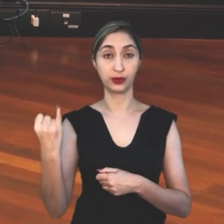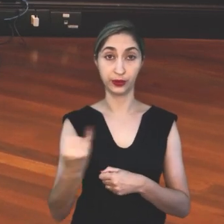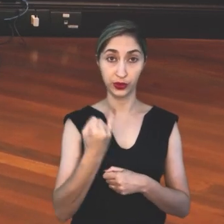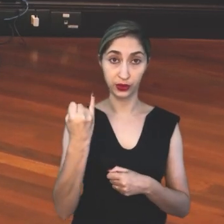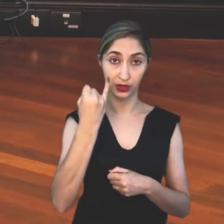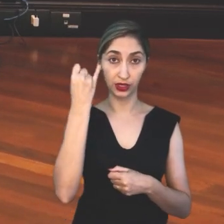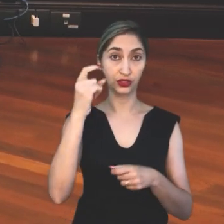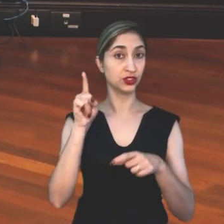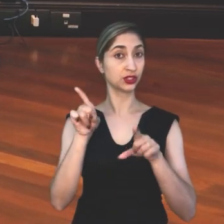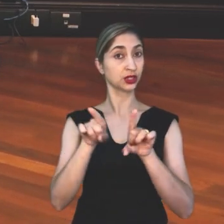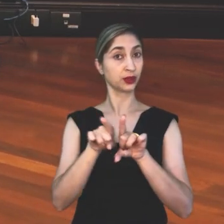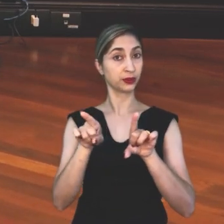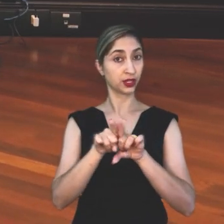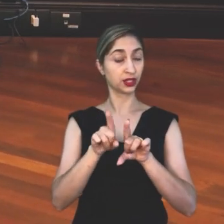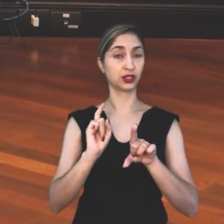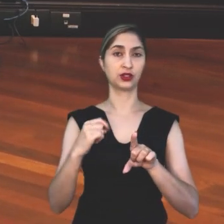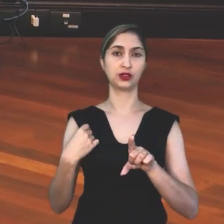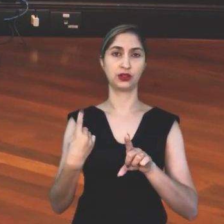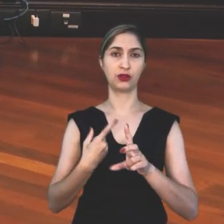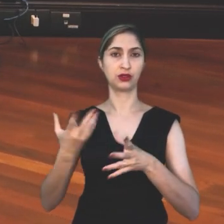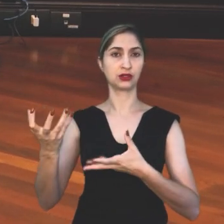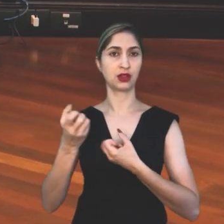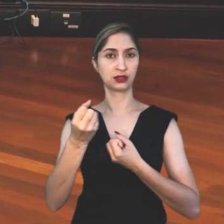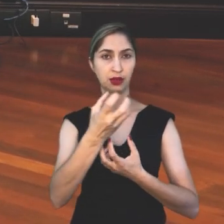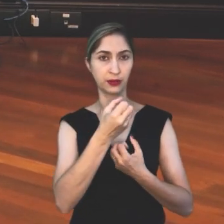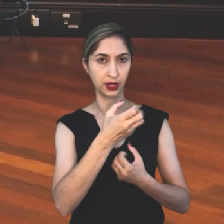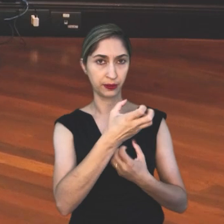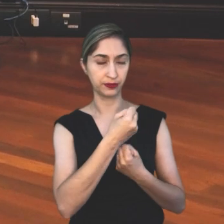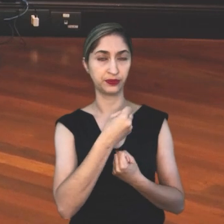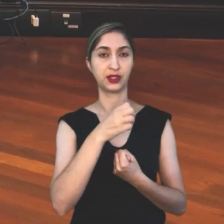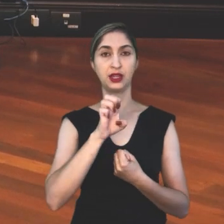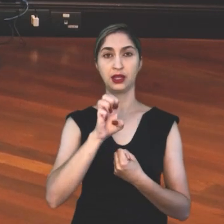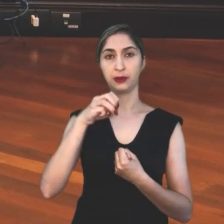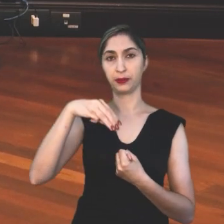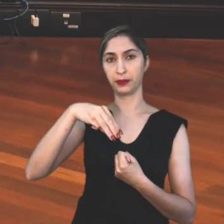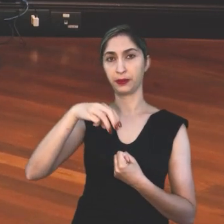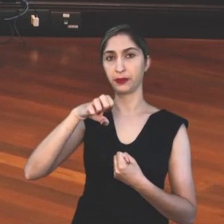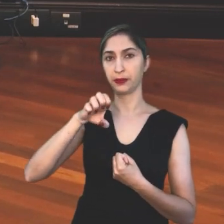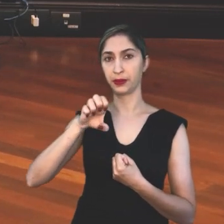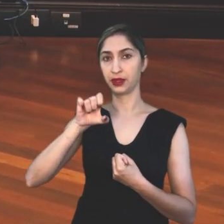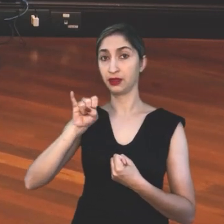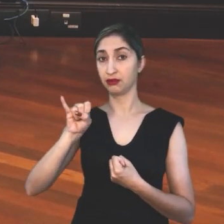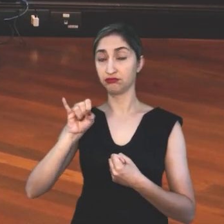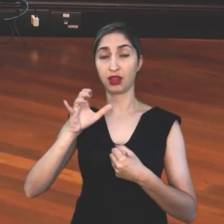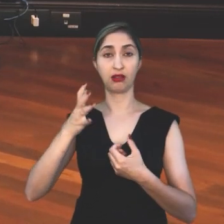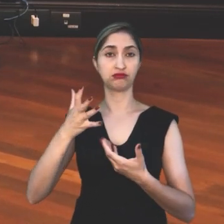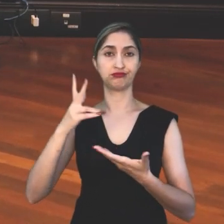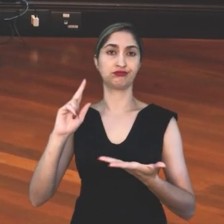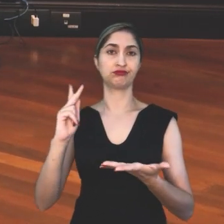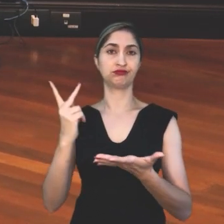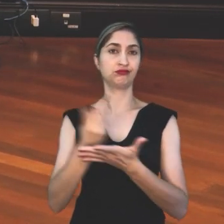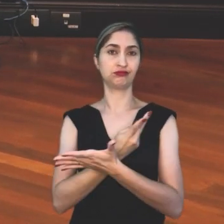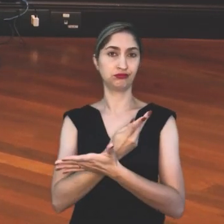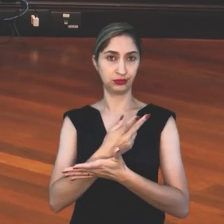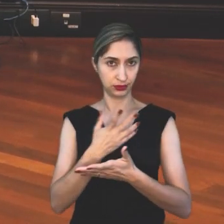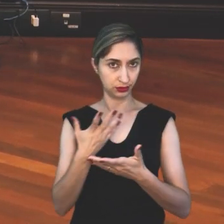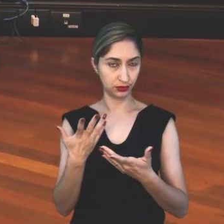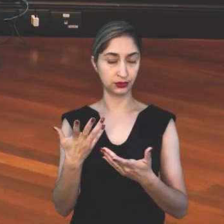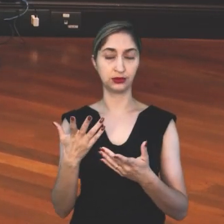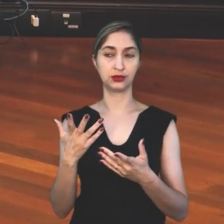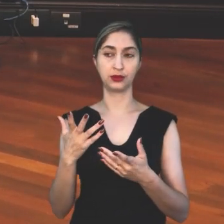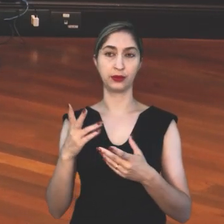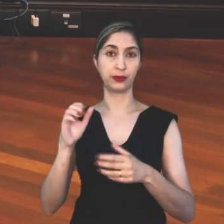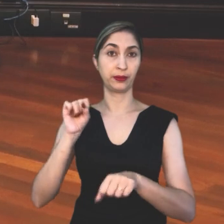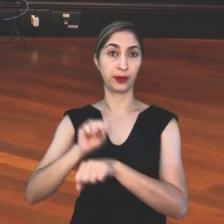muito importantes para o ser humano estão sendo desenvolvidas, como pela quantidade também, a gente sempre recebeu muitas e-mails, esse público não estava mais